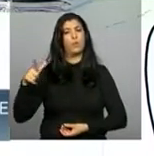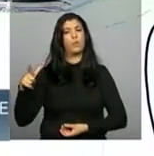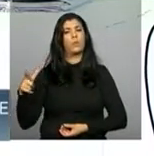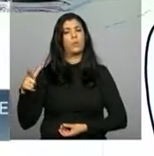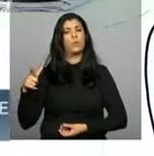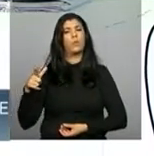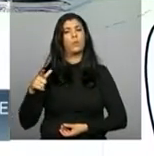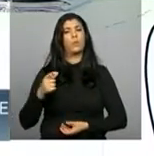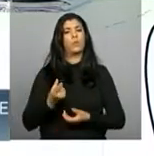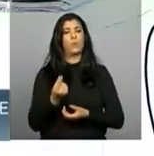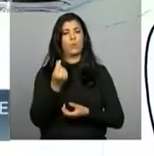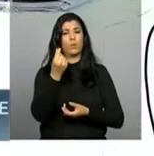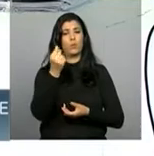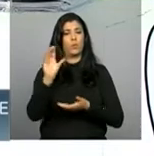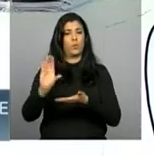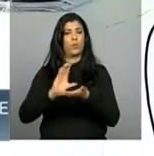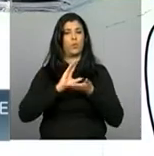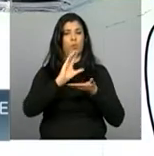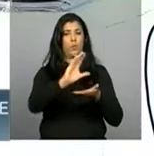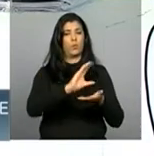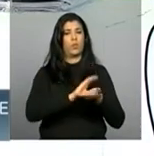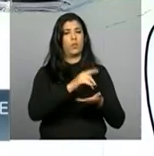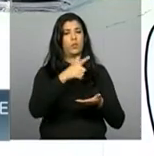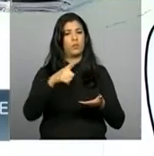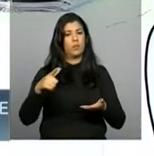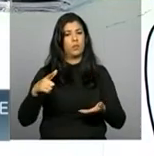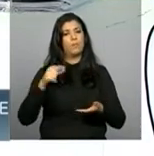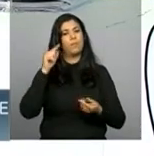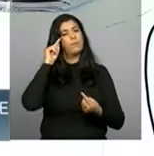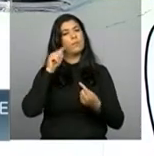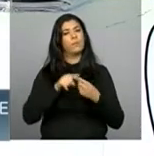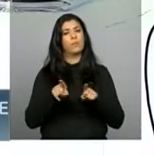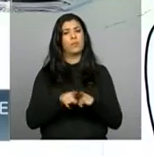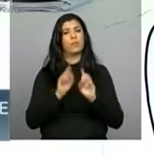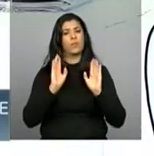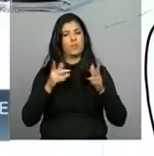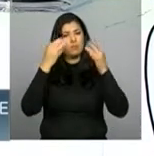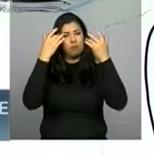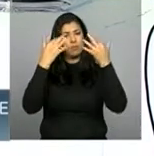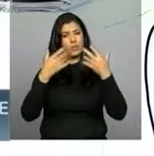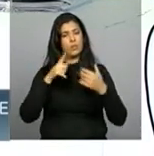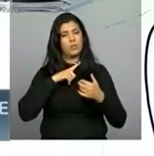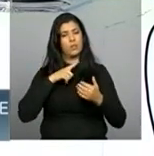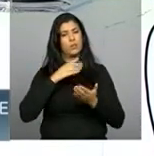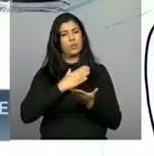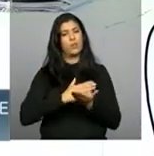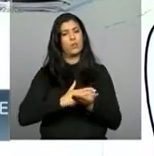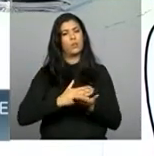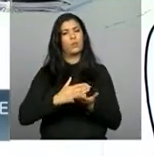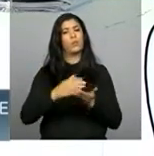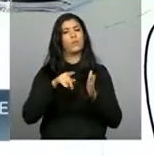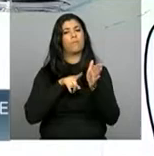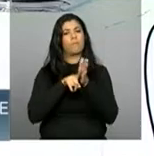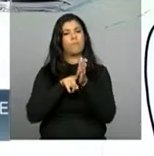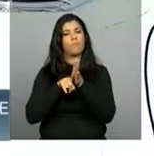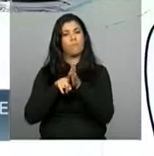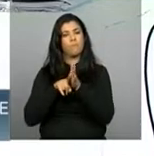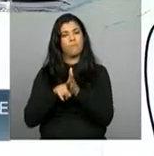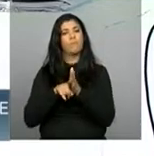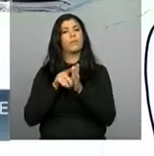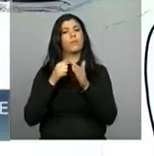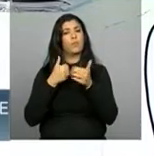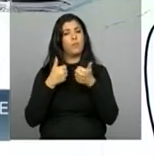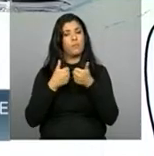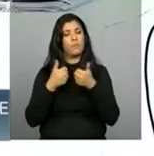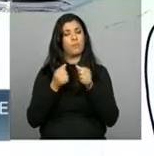outros financiamentos e outros pleitos que conforme eu falei Eles estão em fase final de análise e no momento